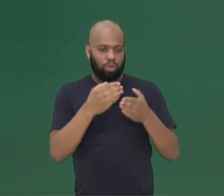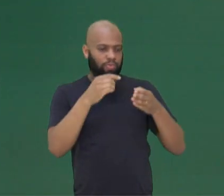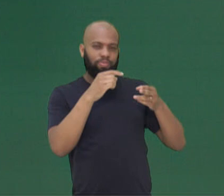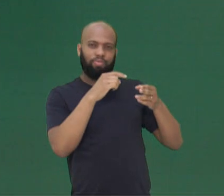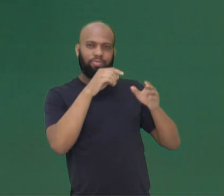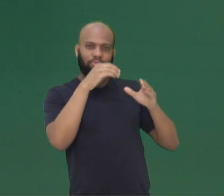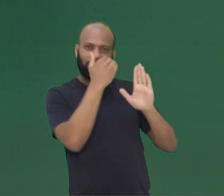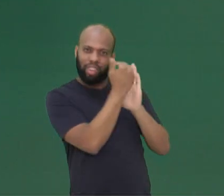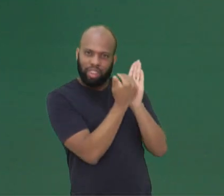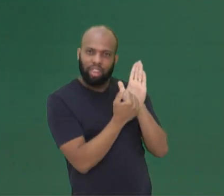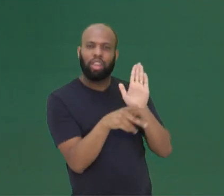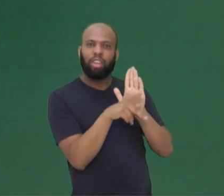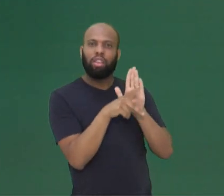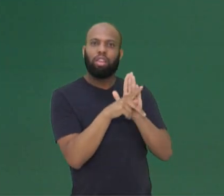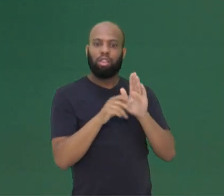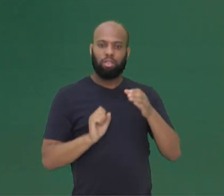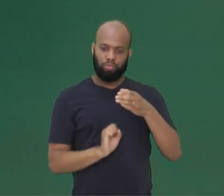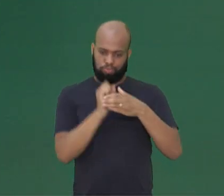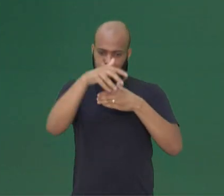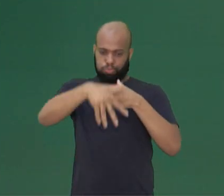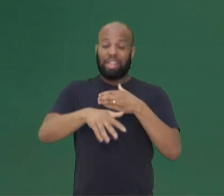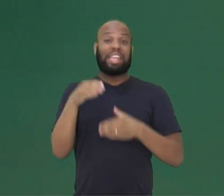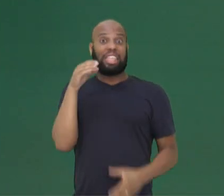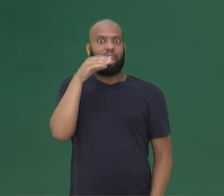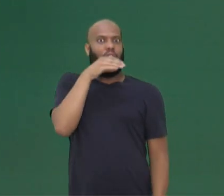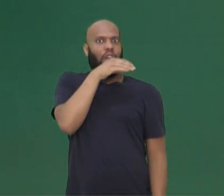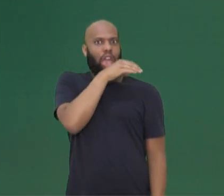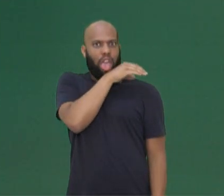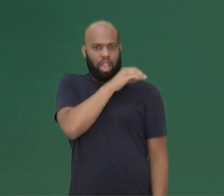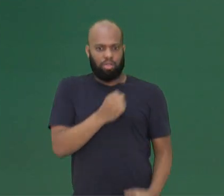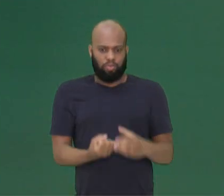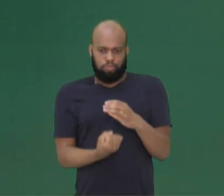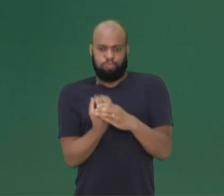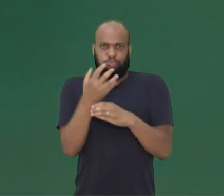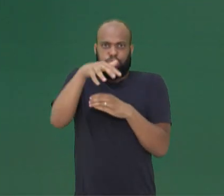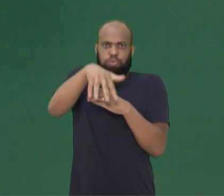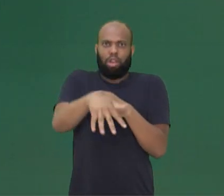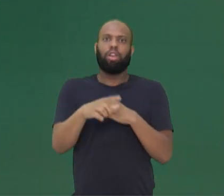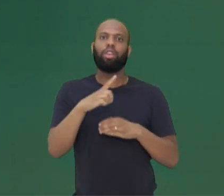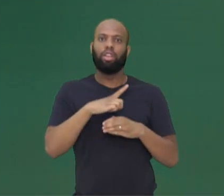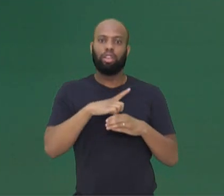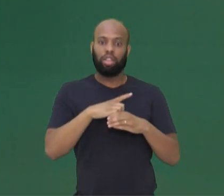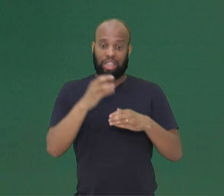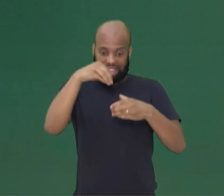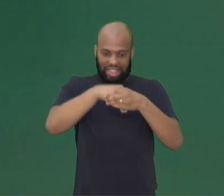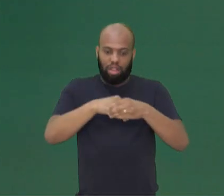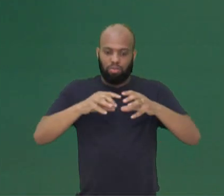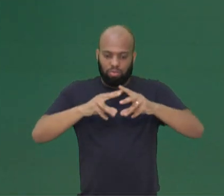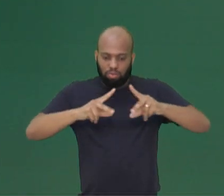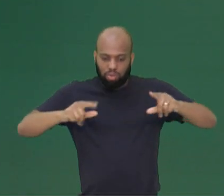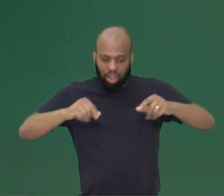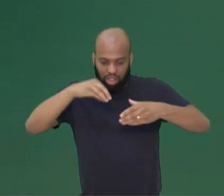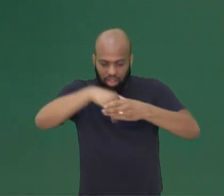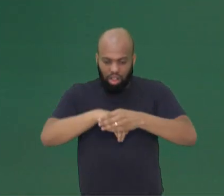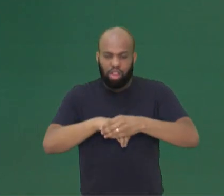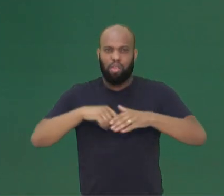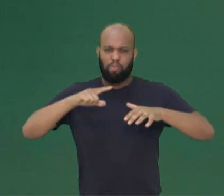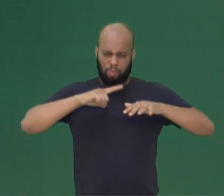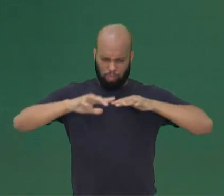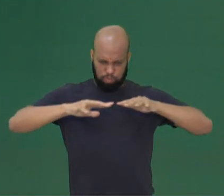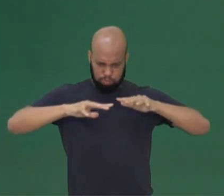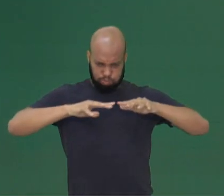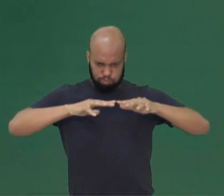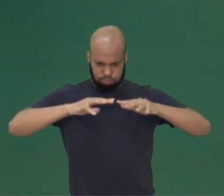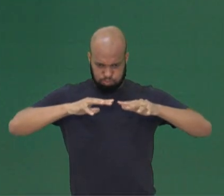Então essa substância pastosa, quente que lá está dentro do nosso planeta, por alguma razão, por algum tremor,